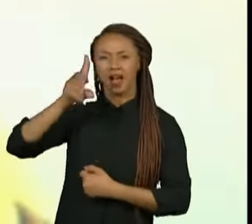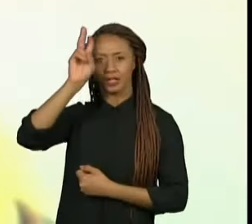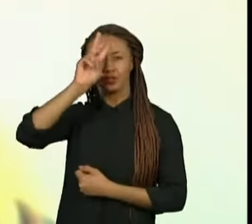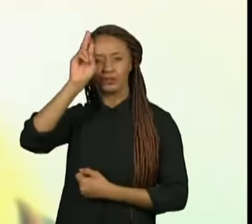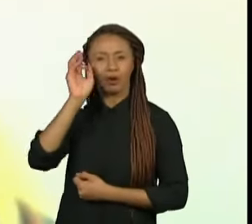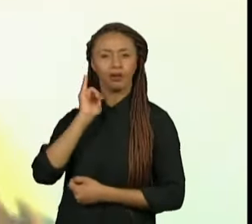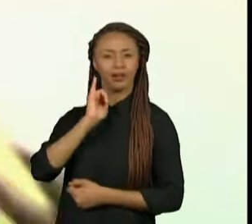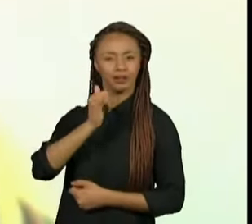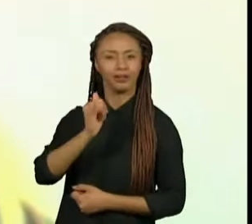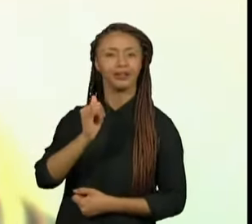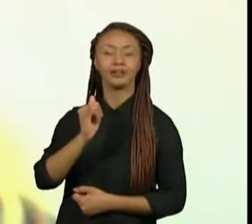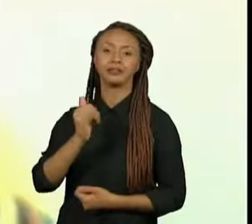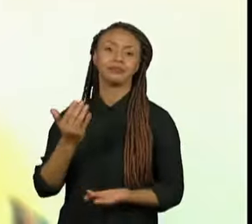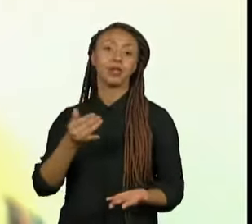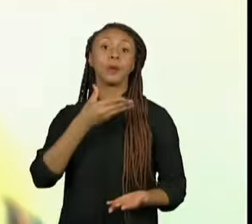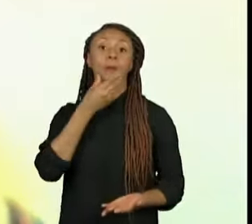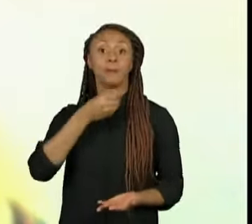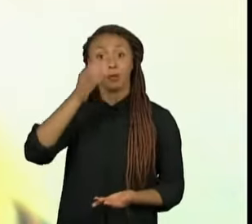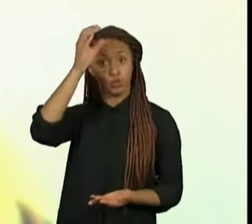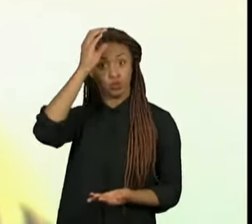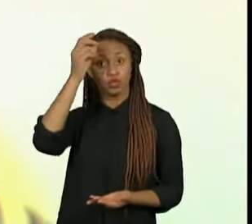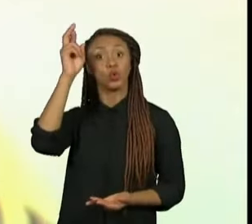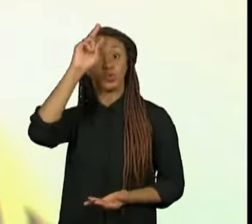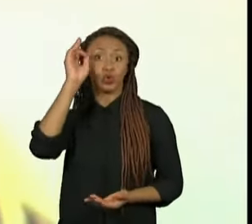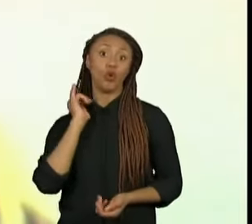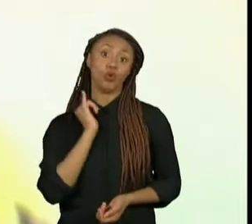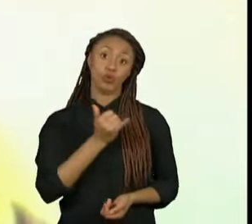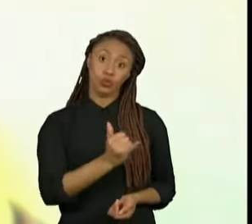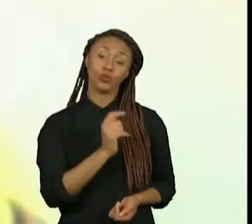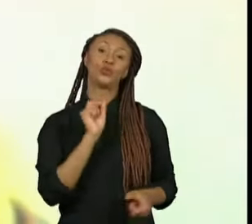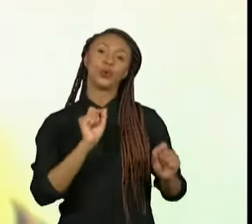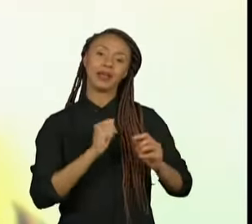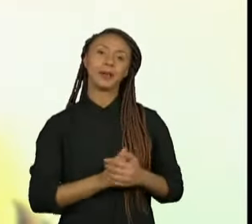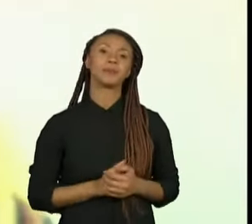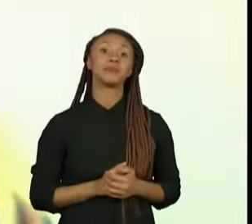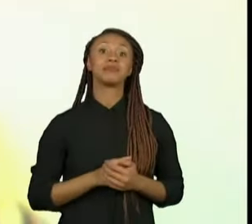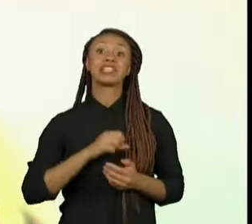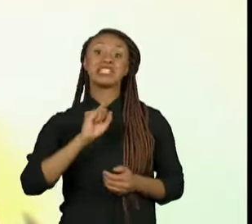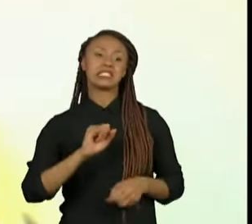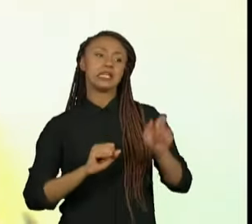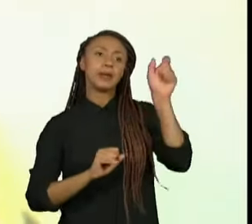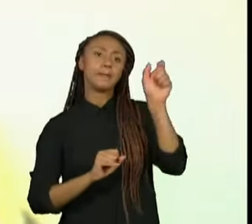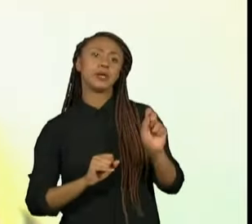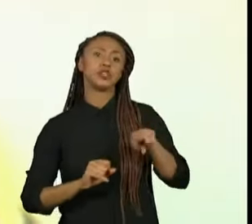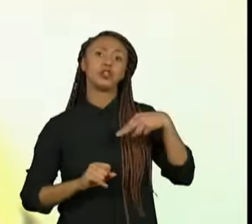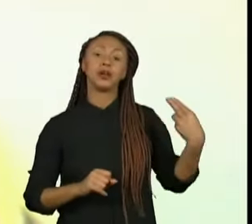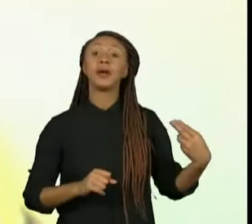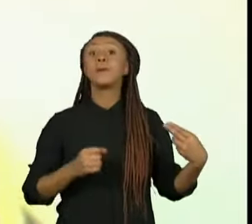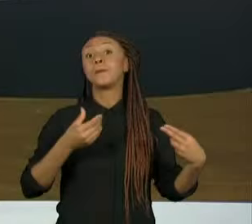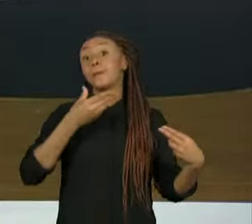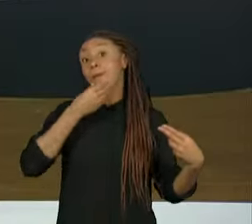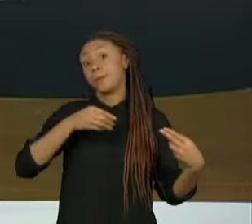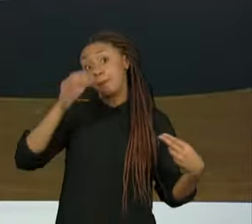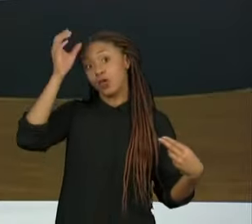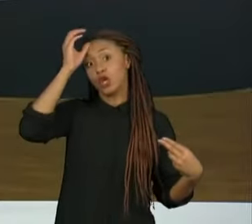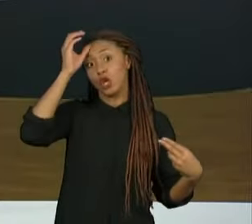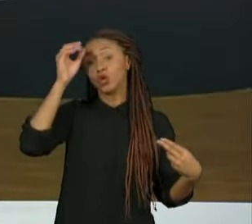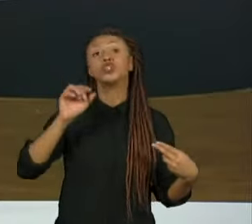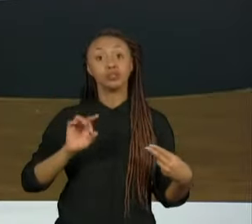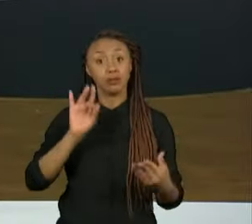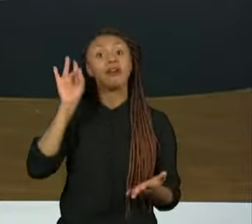história. Meu tio contava história que, quando o personagem morria, meu tio se jogava no